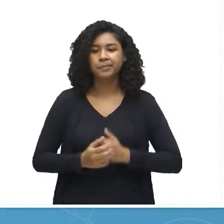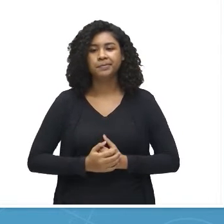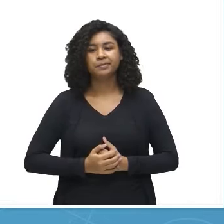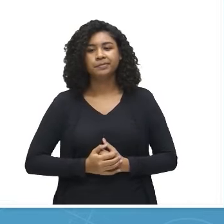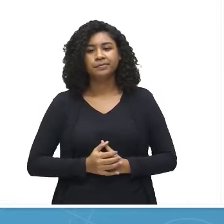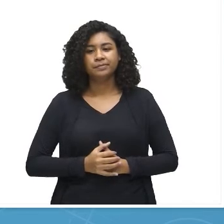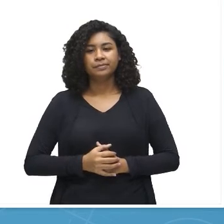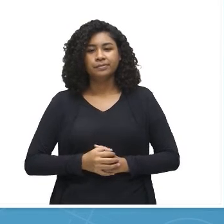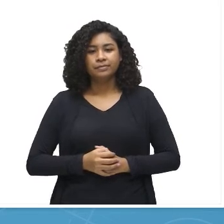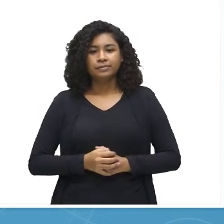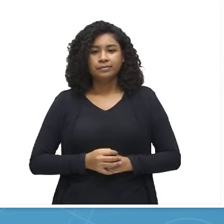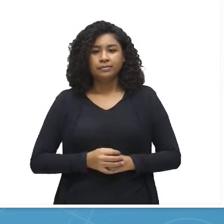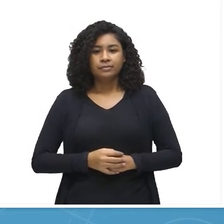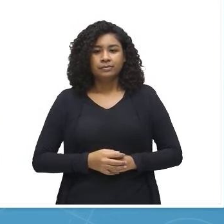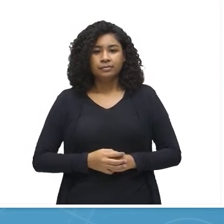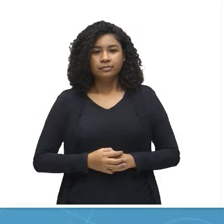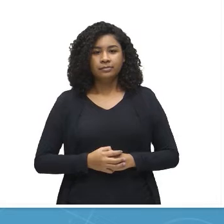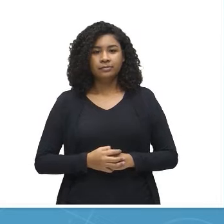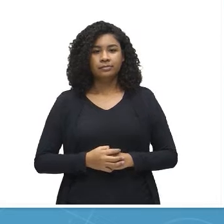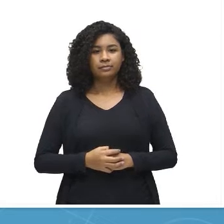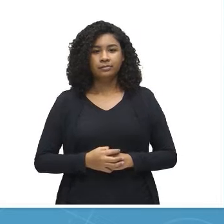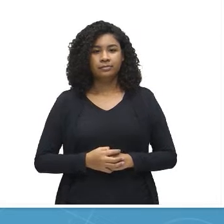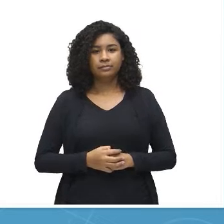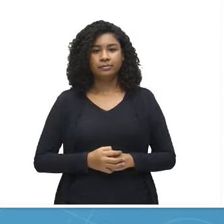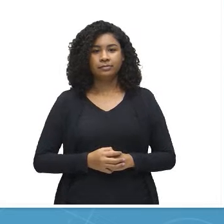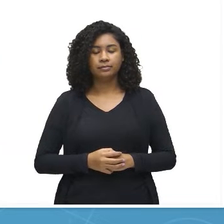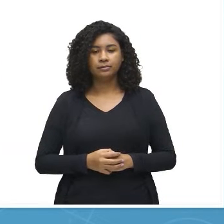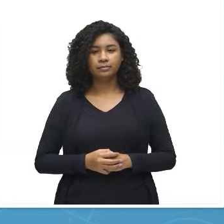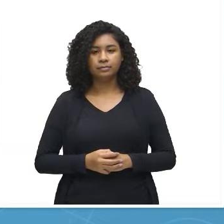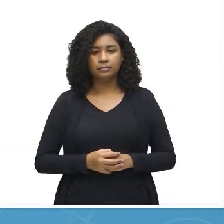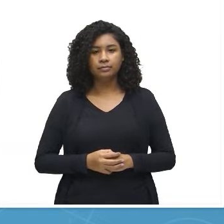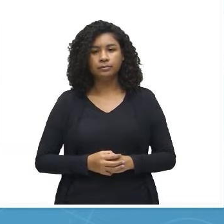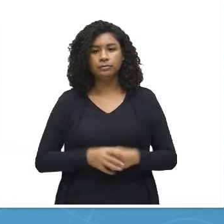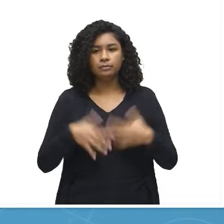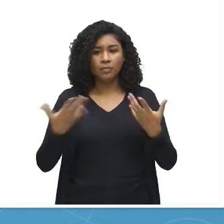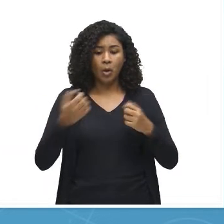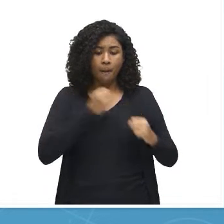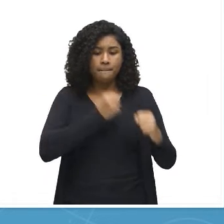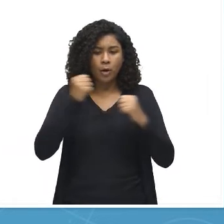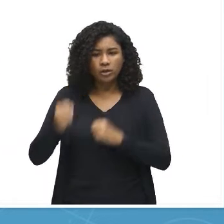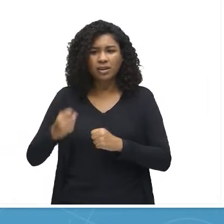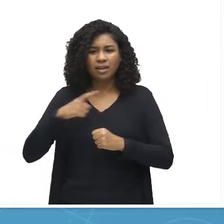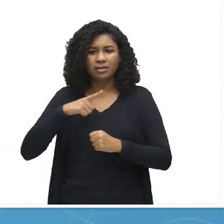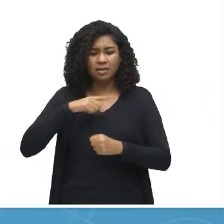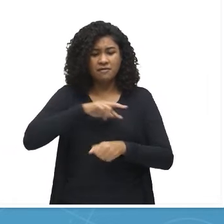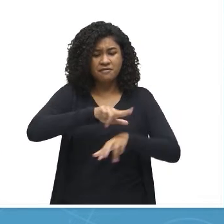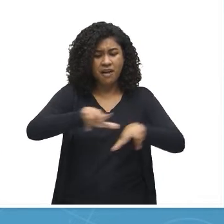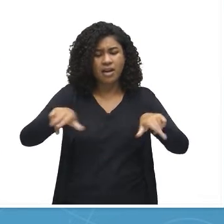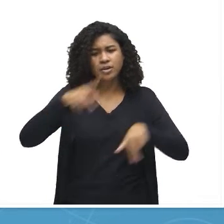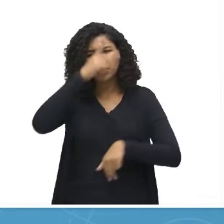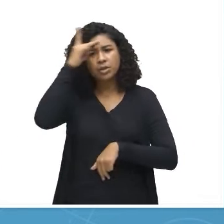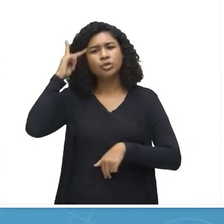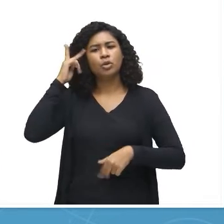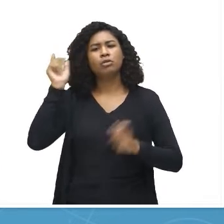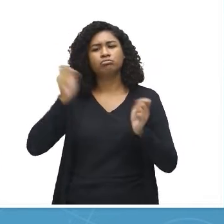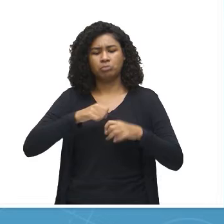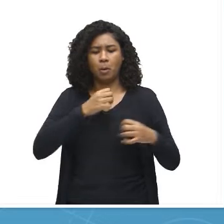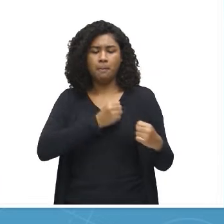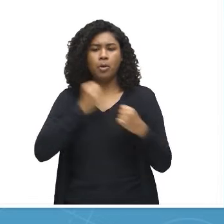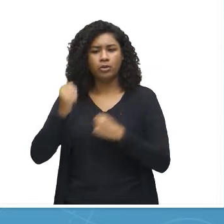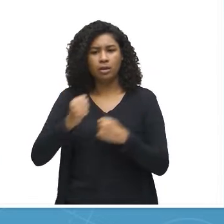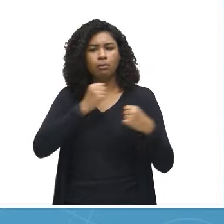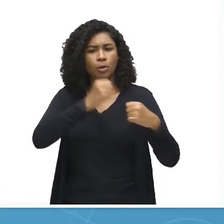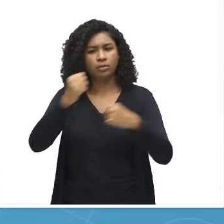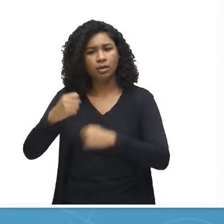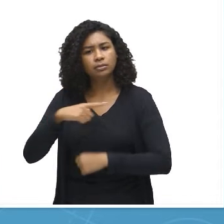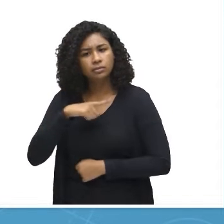Idade Média. Que é o poder descentralizado, que vai pertencer a várias pessoas, né? Mesmo que não tenha sido a intenção do